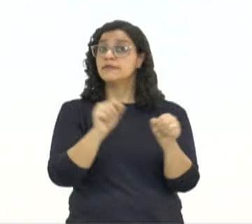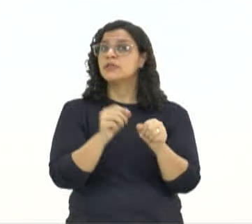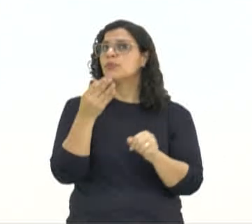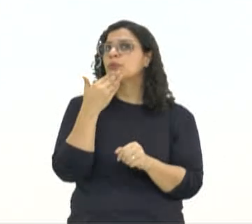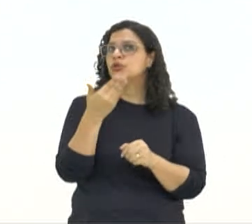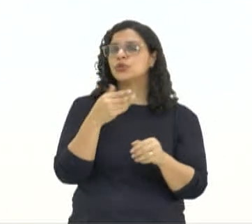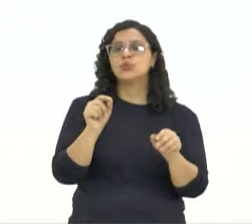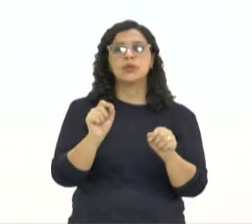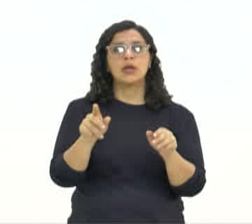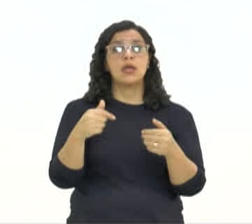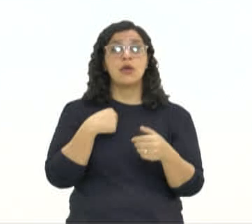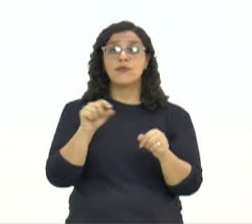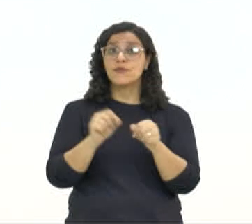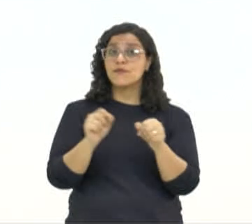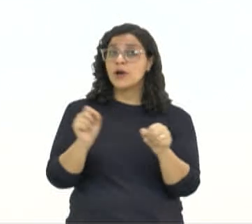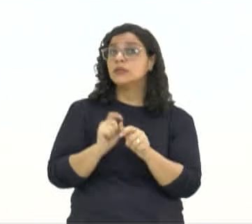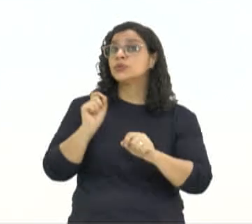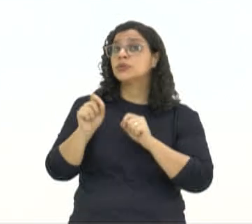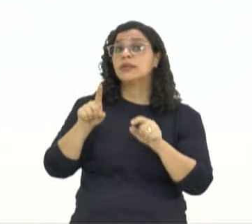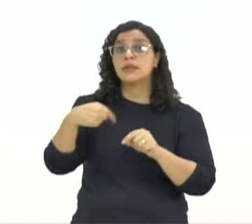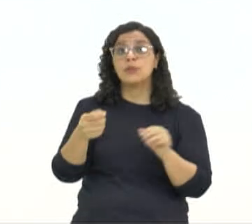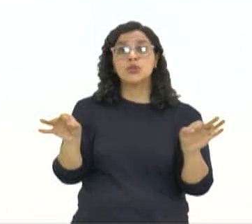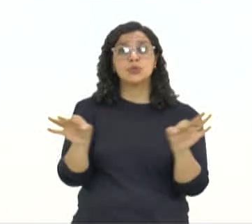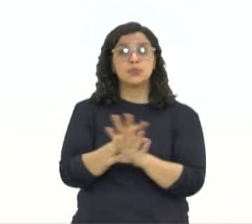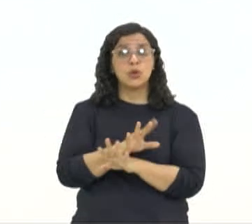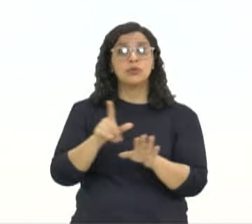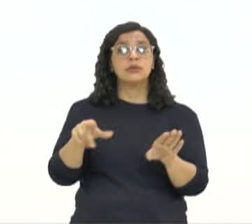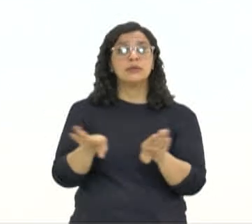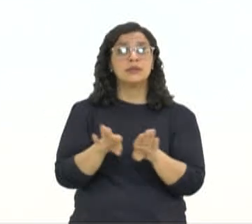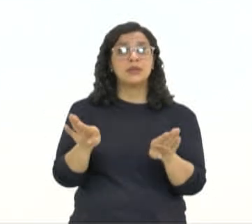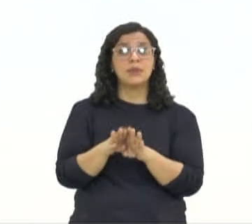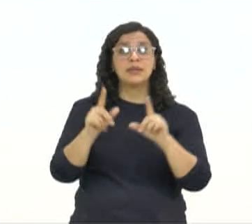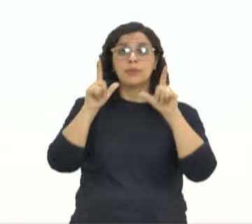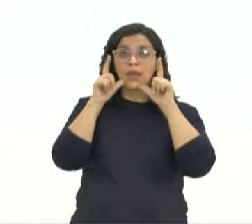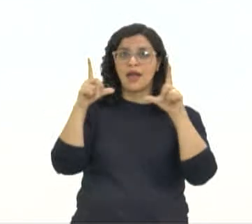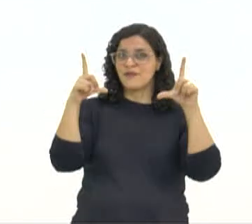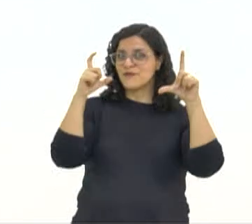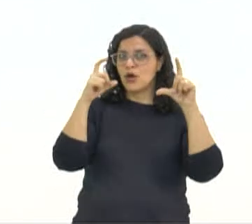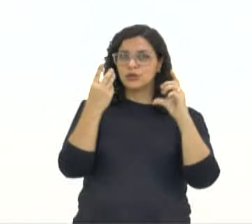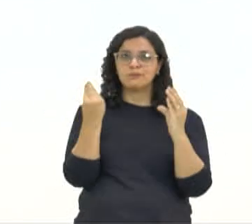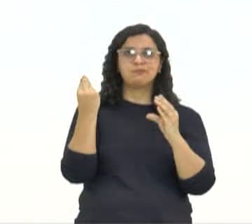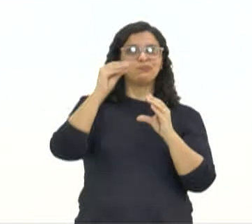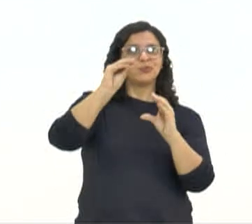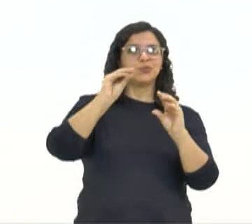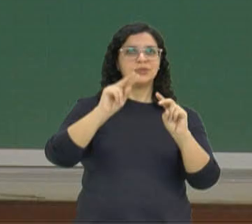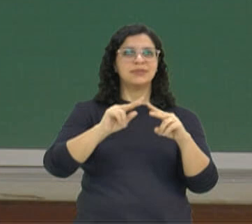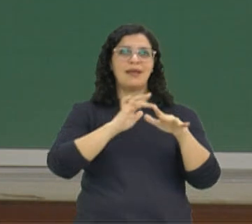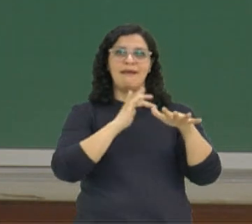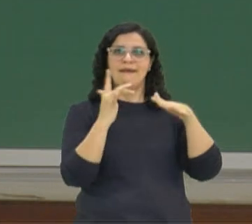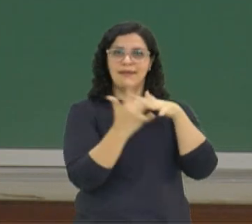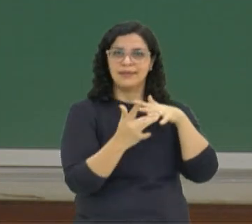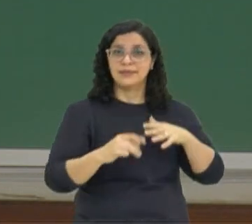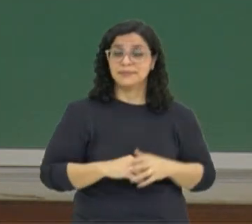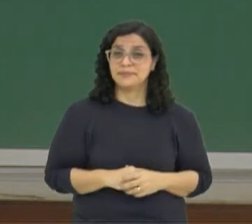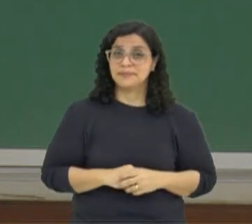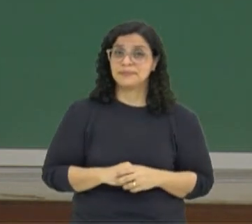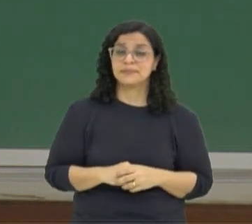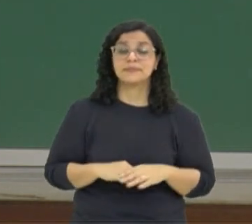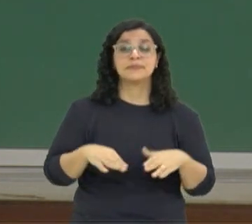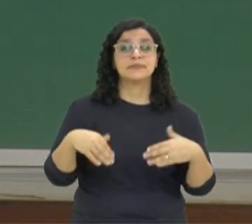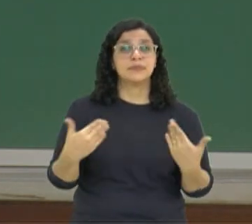um pedido, que eu faça depois de subir a minha foto, né, depois de eu colocar a minha foto na rede social?